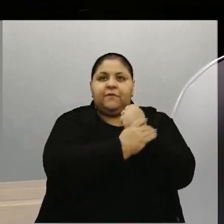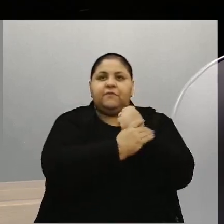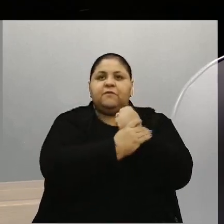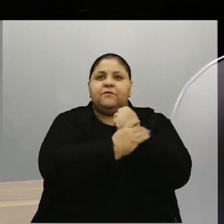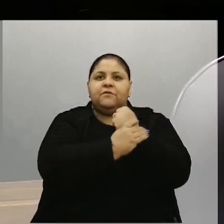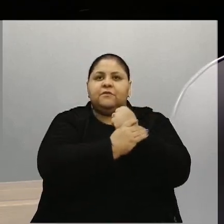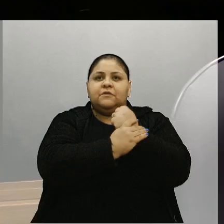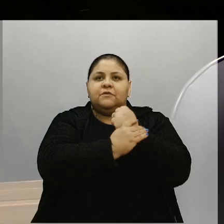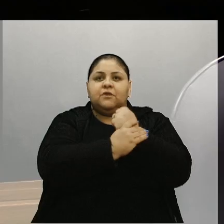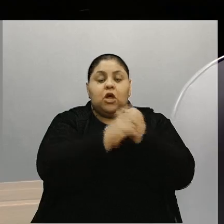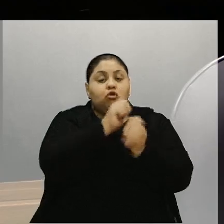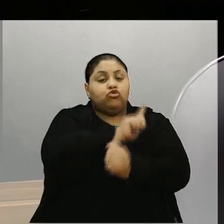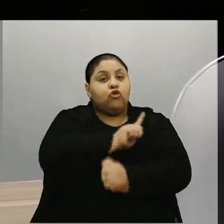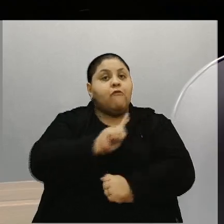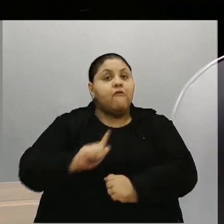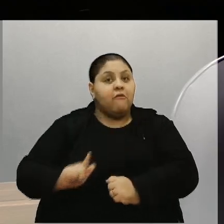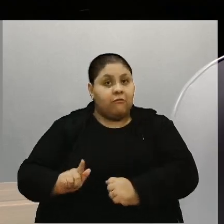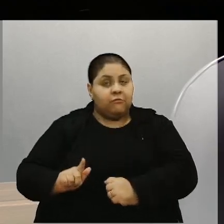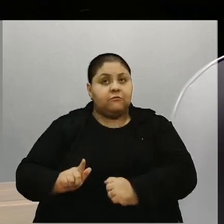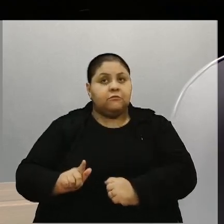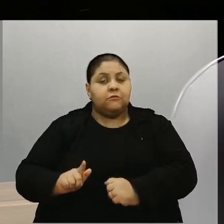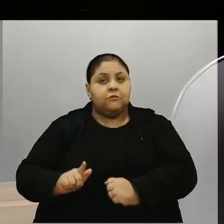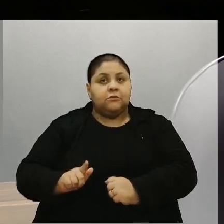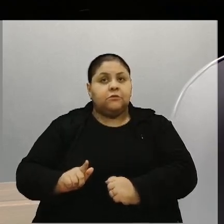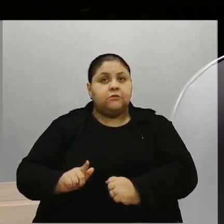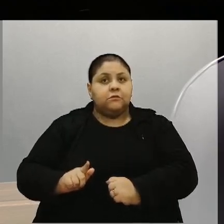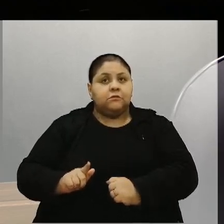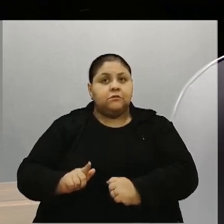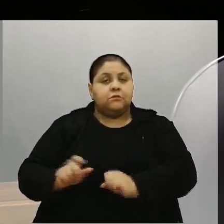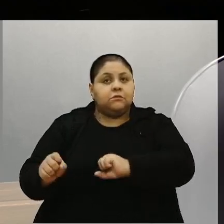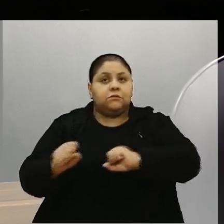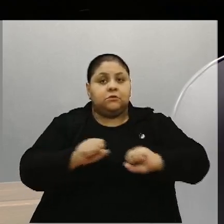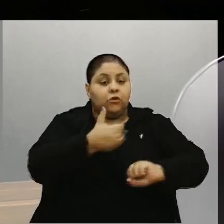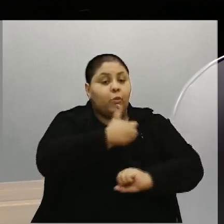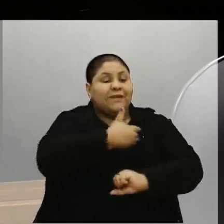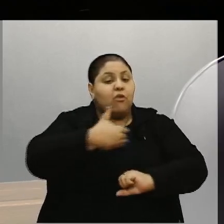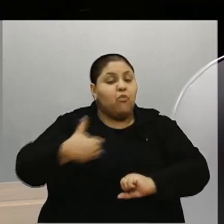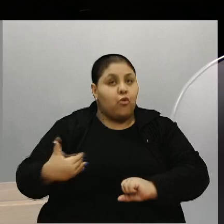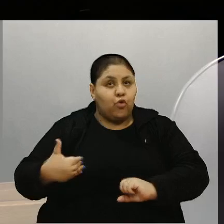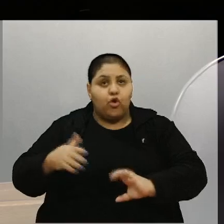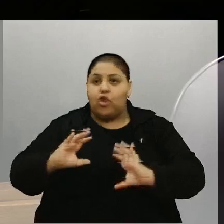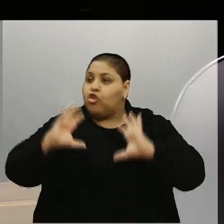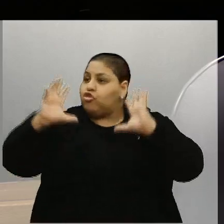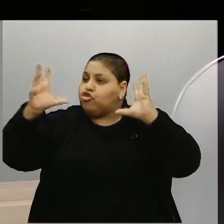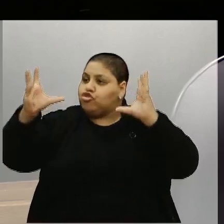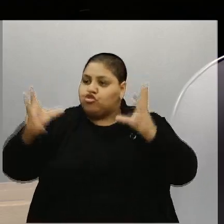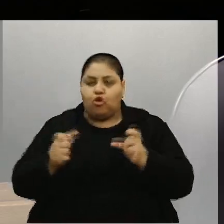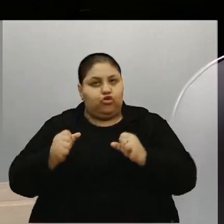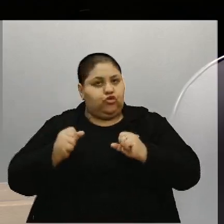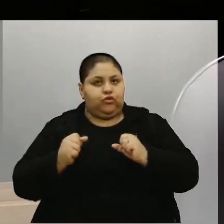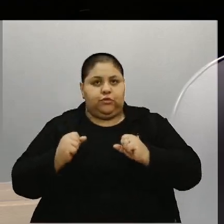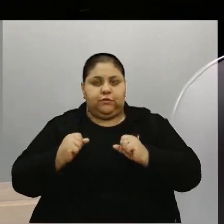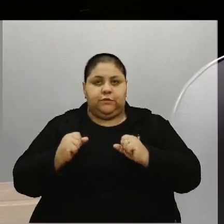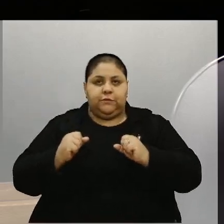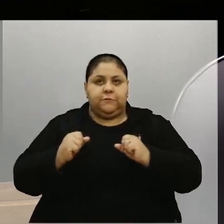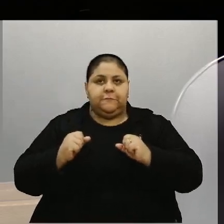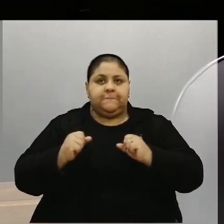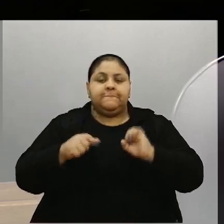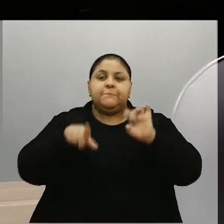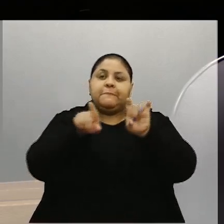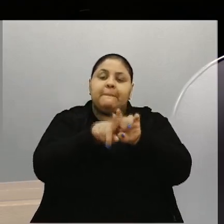são os governos, é o poder público em todos os níveis. E aí